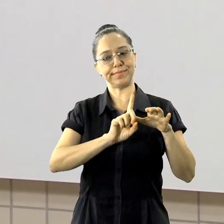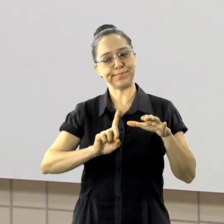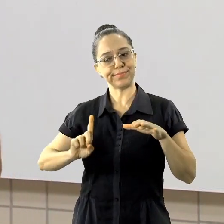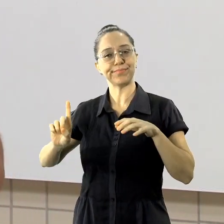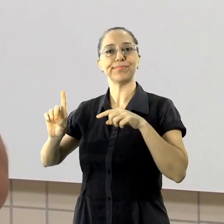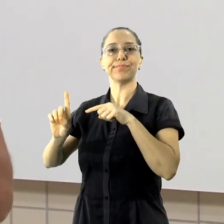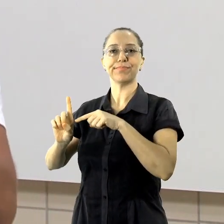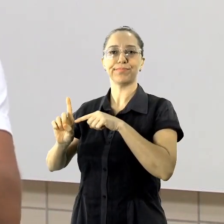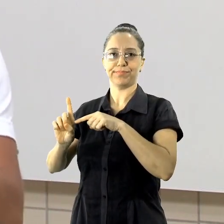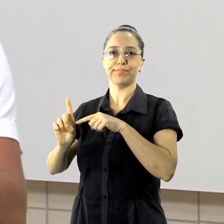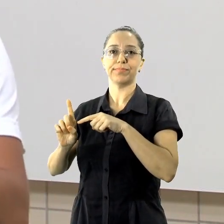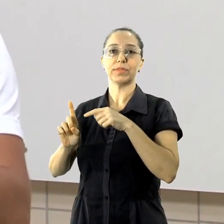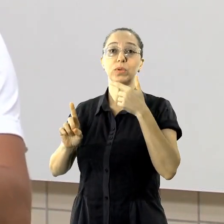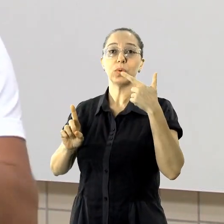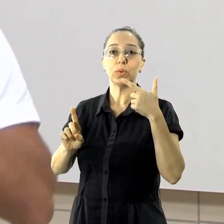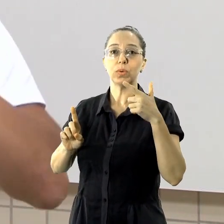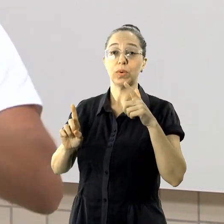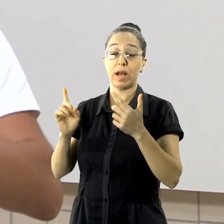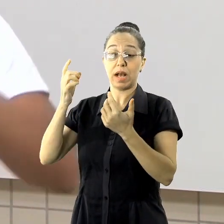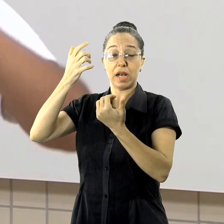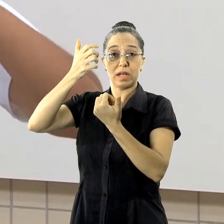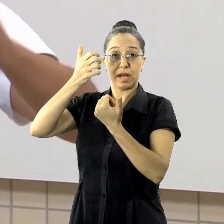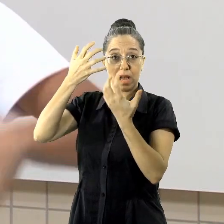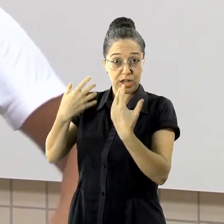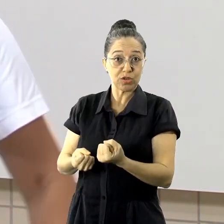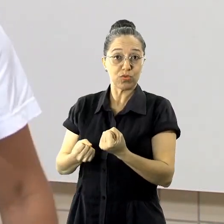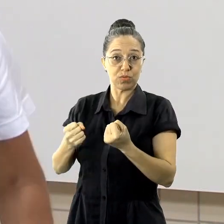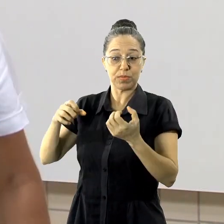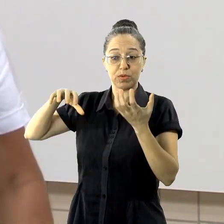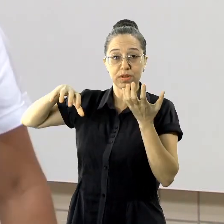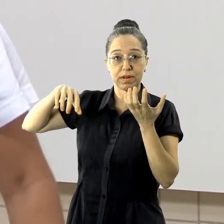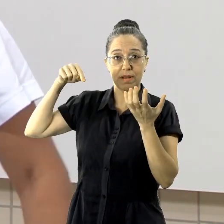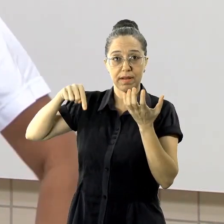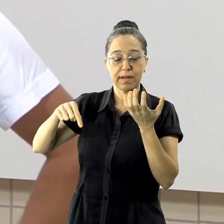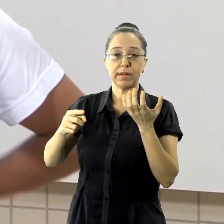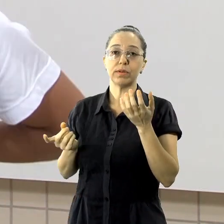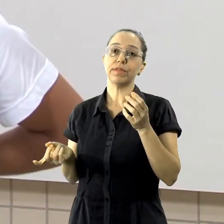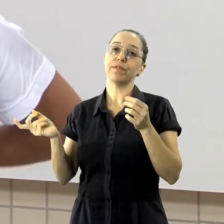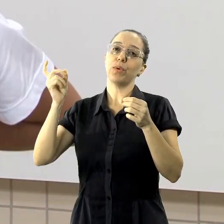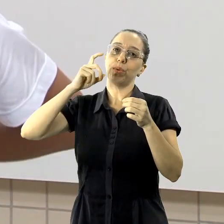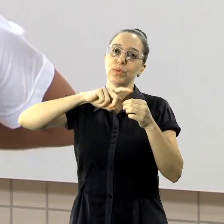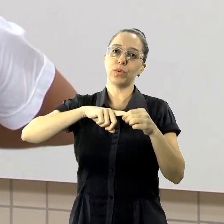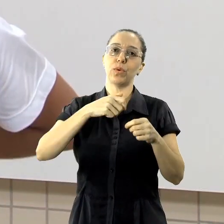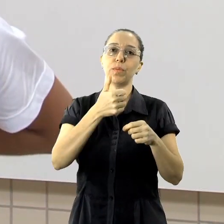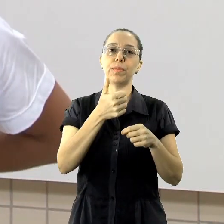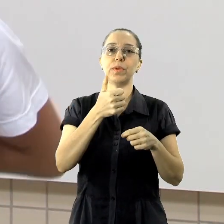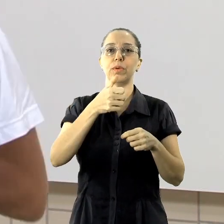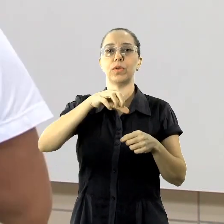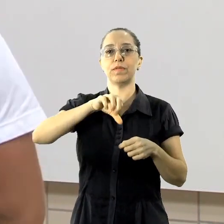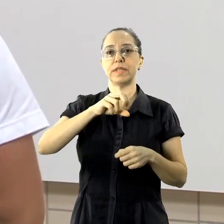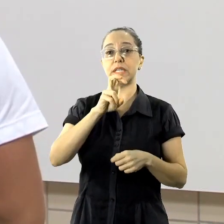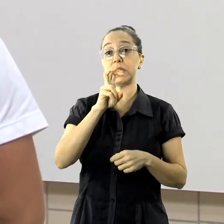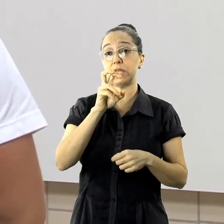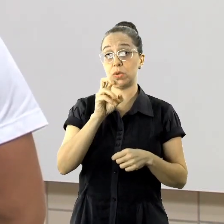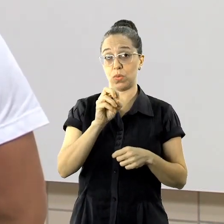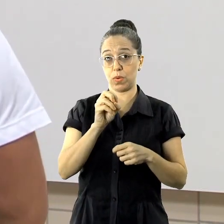presidência, assumiu um cargo no Senado e depois retornou em 1950, ficando